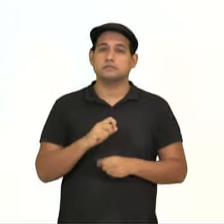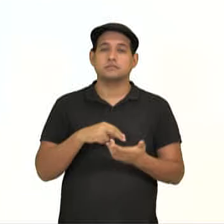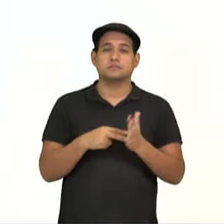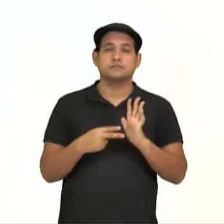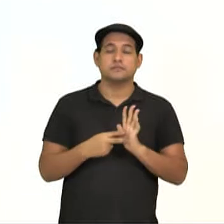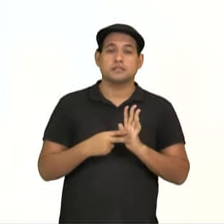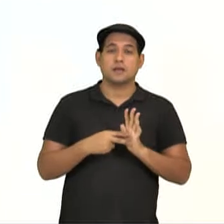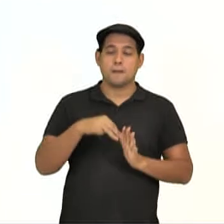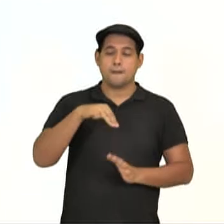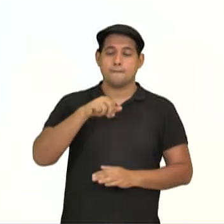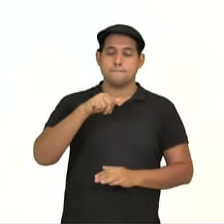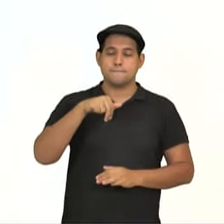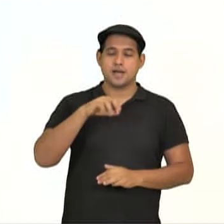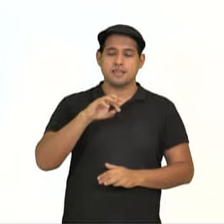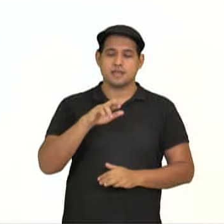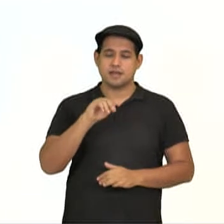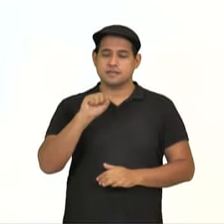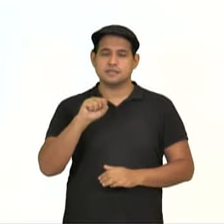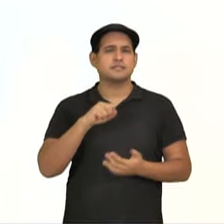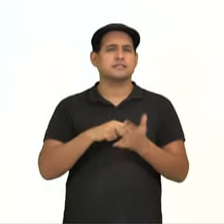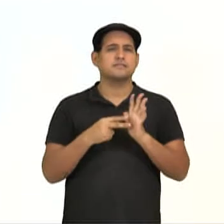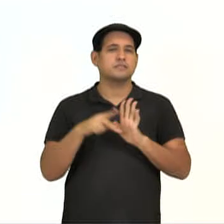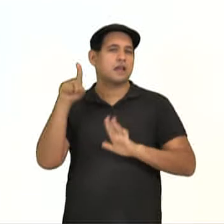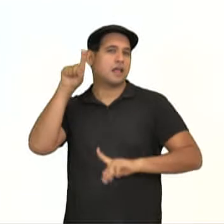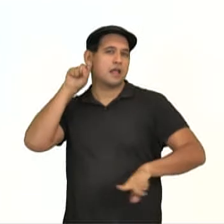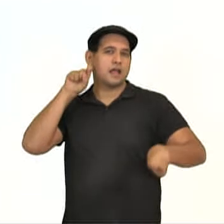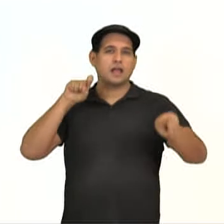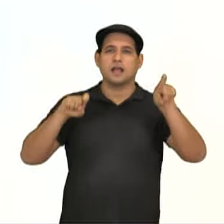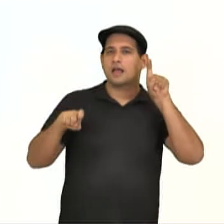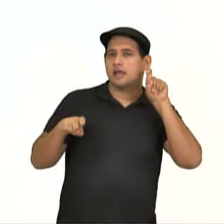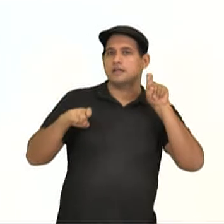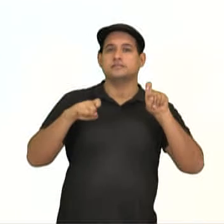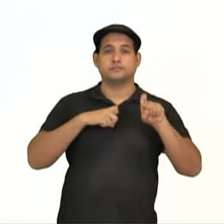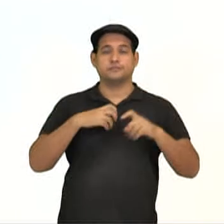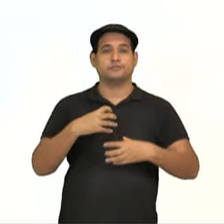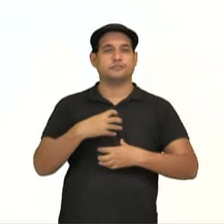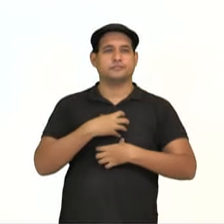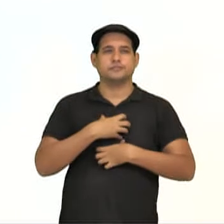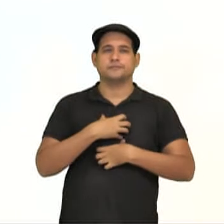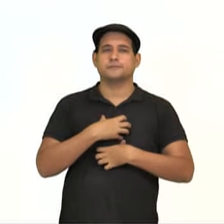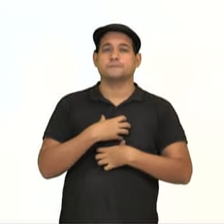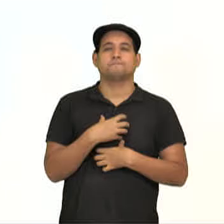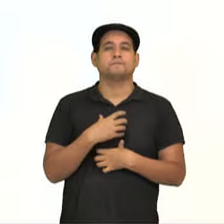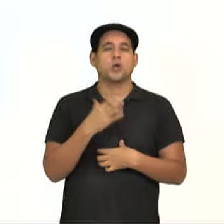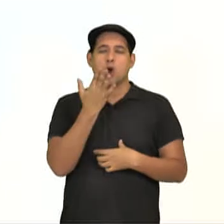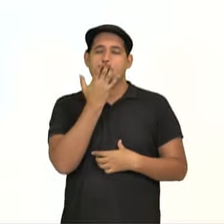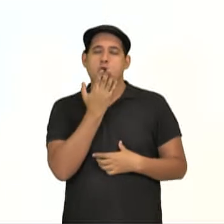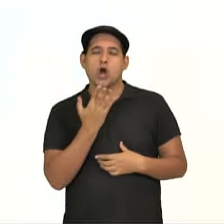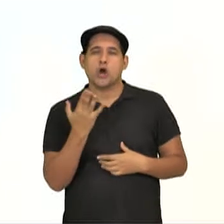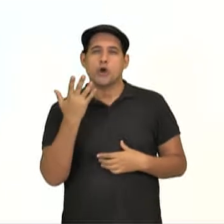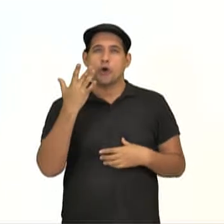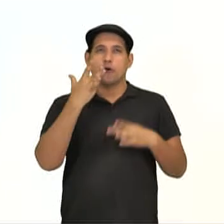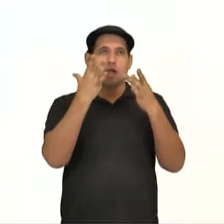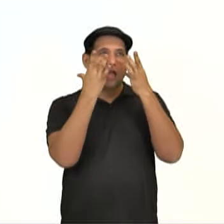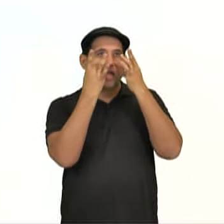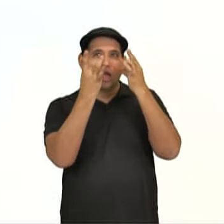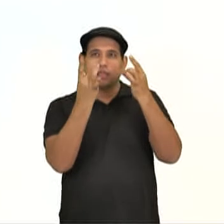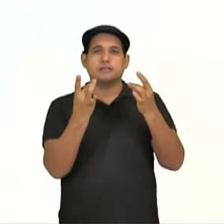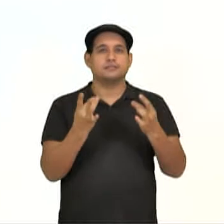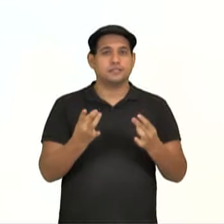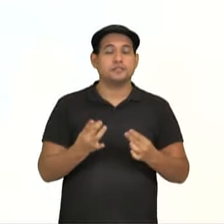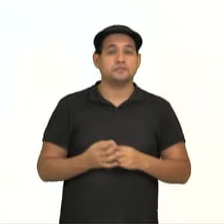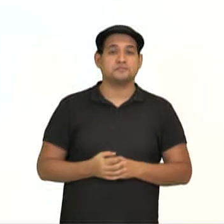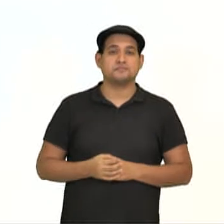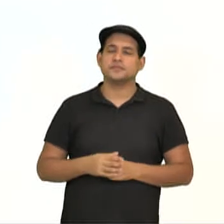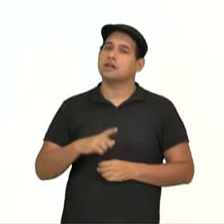os mantras. Os mantras são esses sons, né? Formas geométricas ou cores são pontos de atenção também.